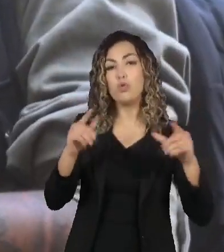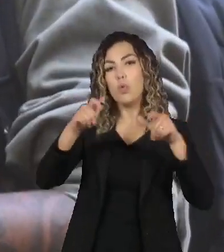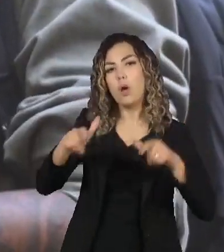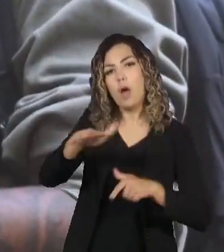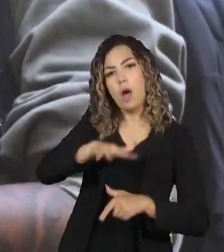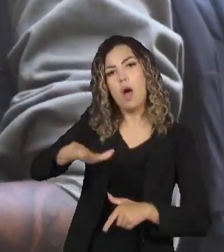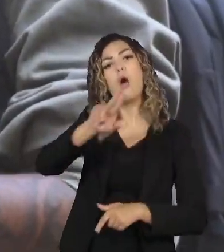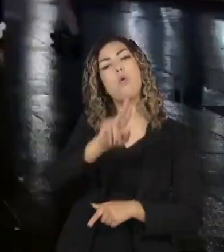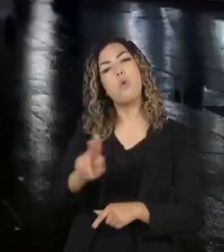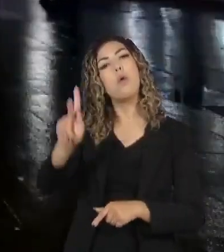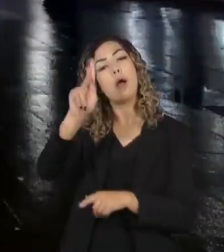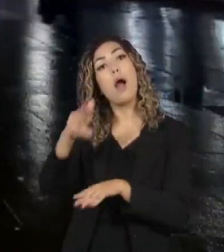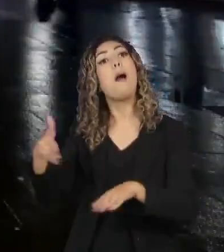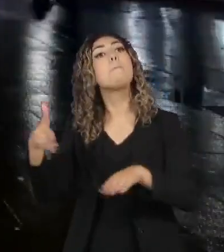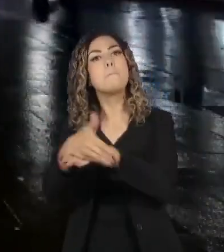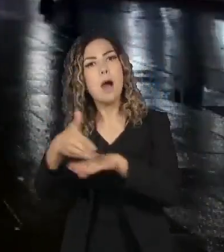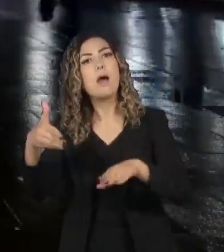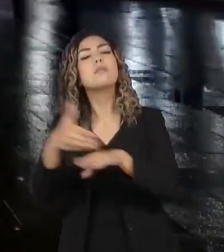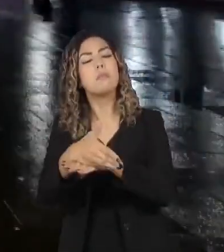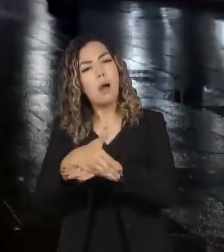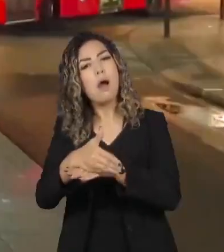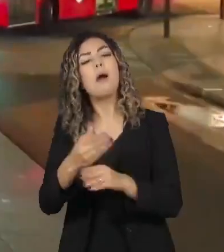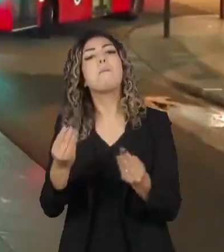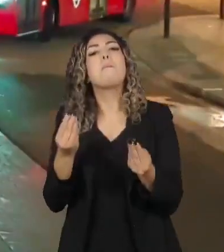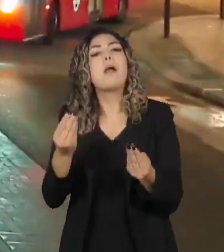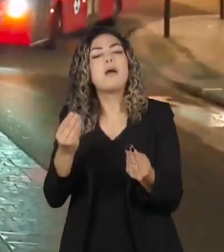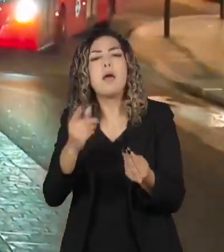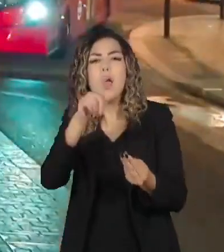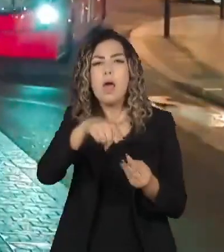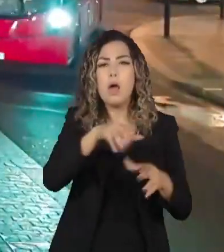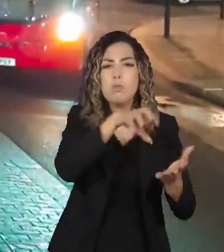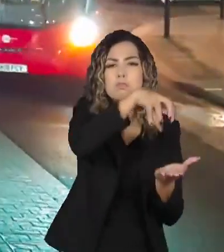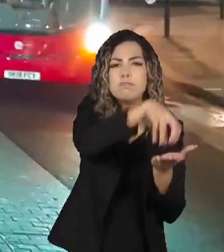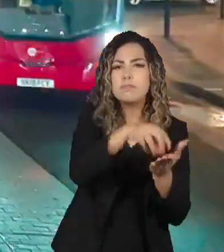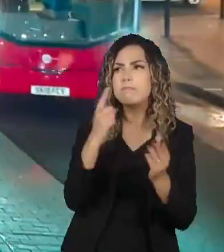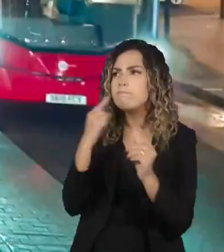participarão do estudo completo, que vai acompanhá-los ao longo de um período de 10 anos.